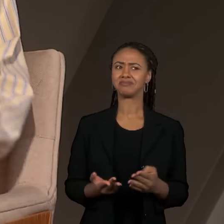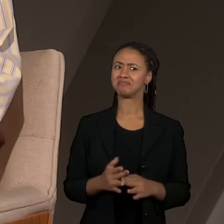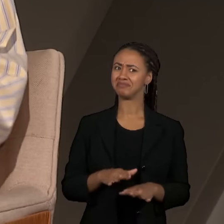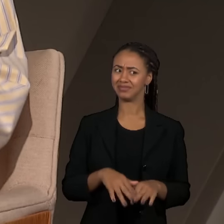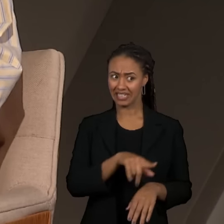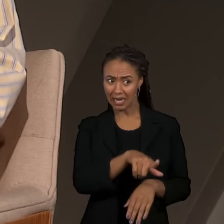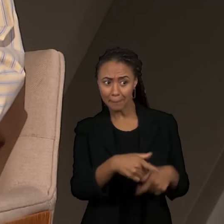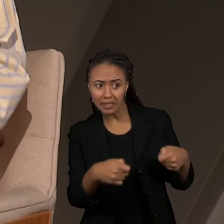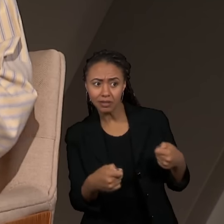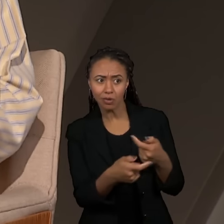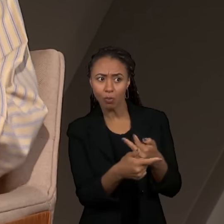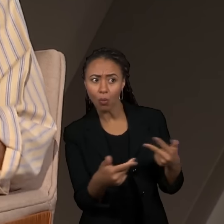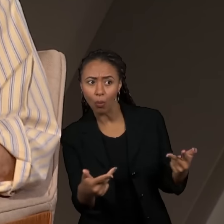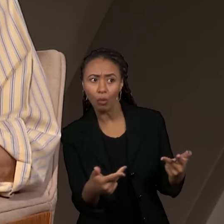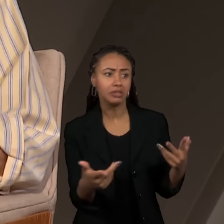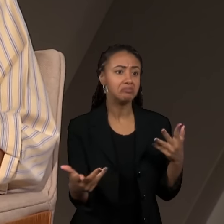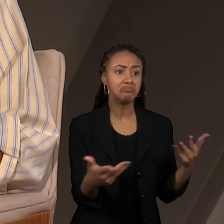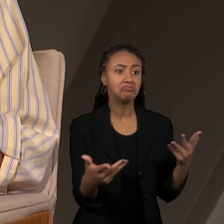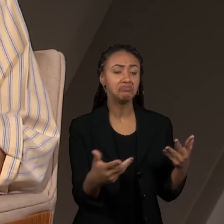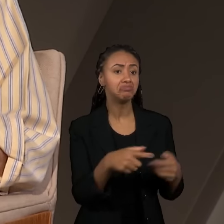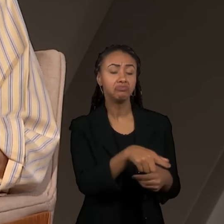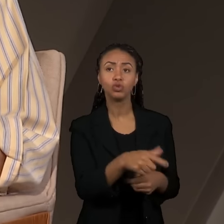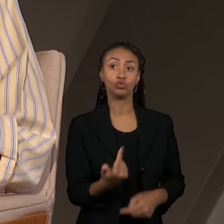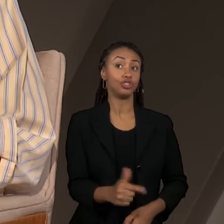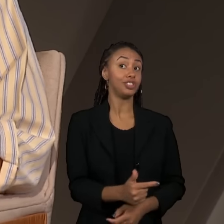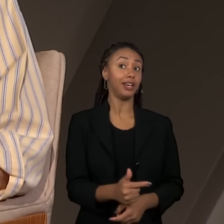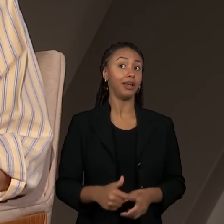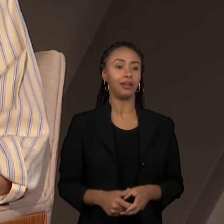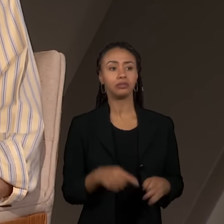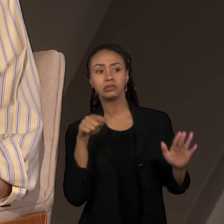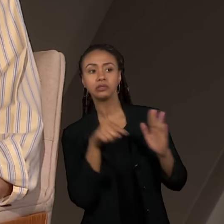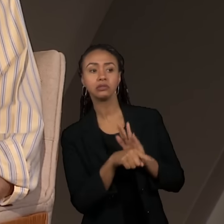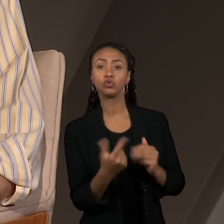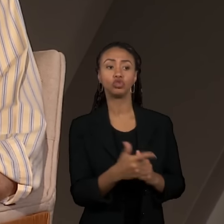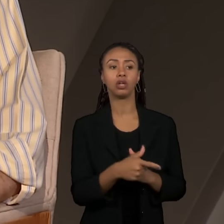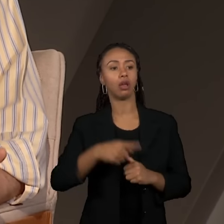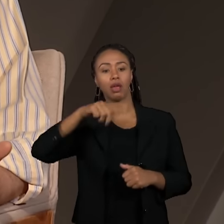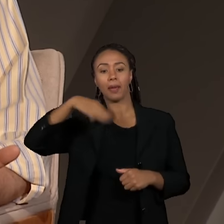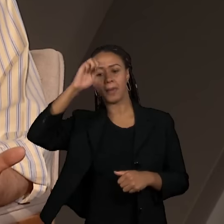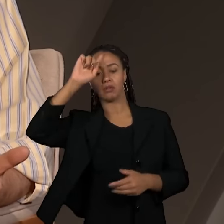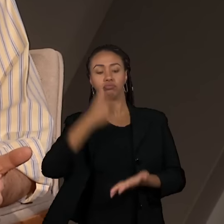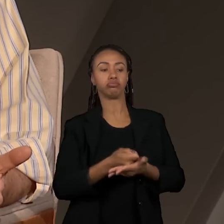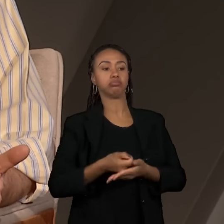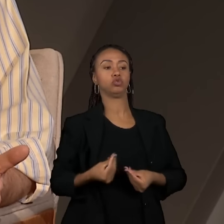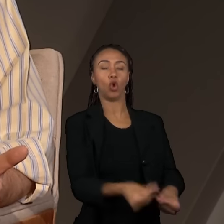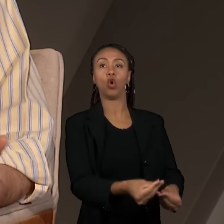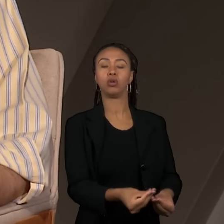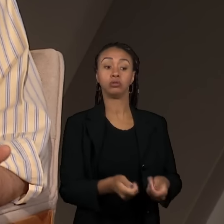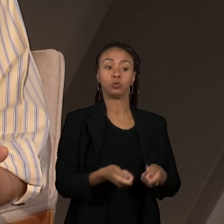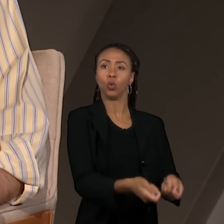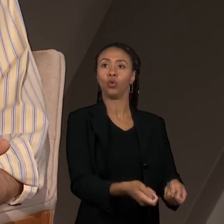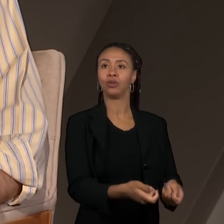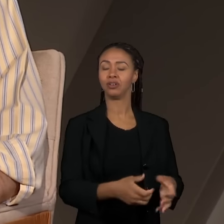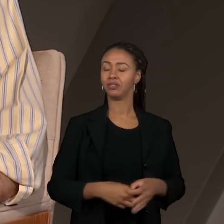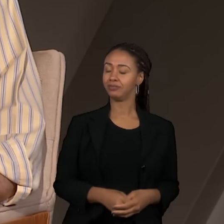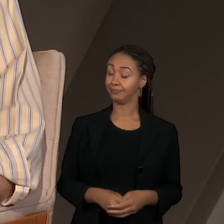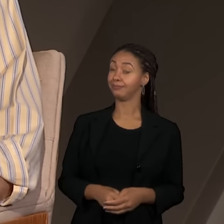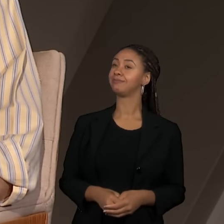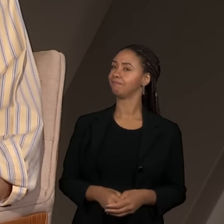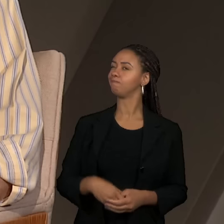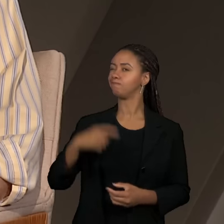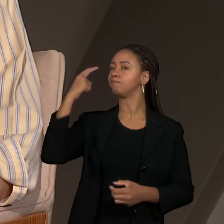alguma coisa não tinha isso então eh a a primeira coisa precisa